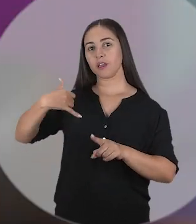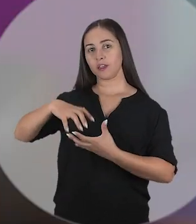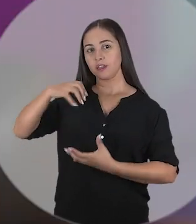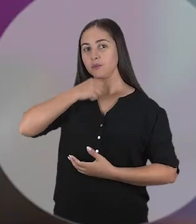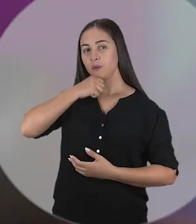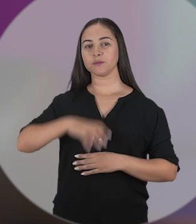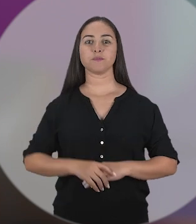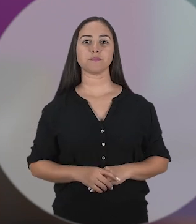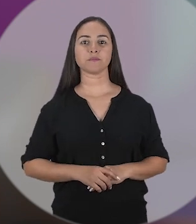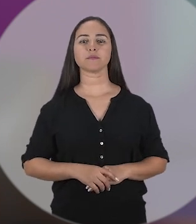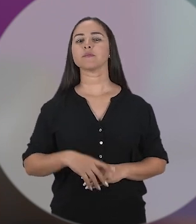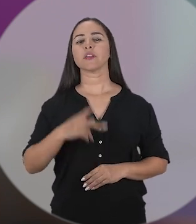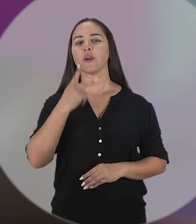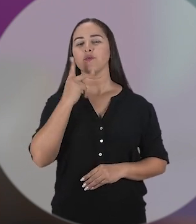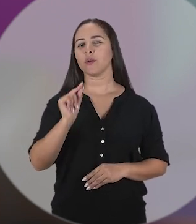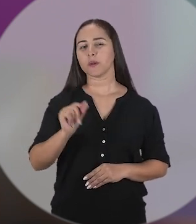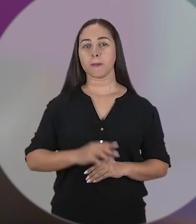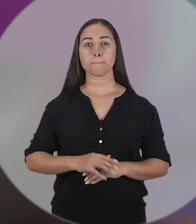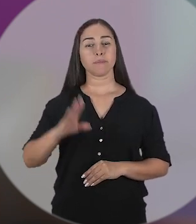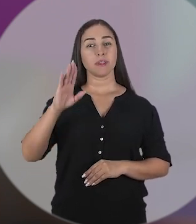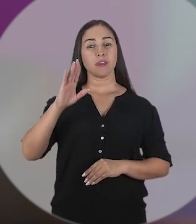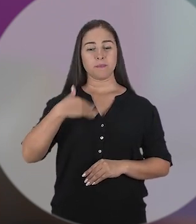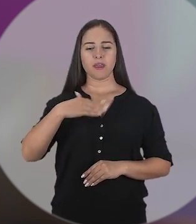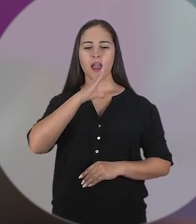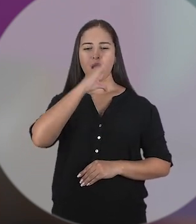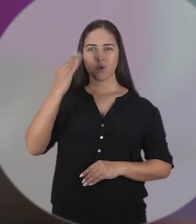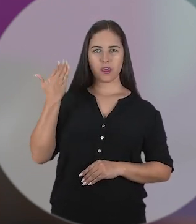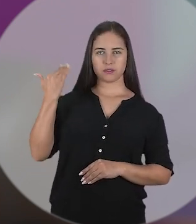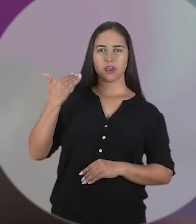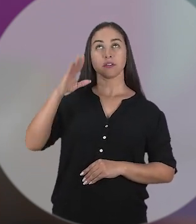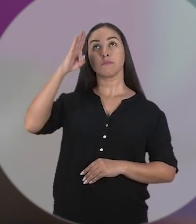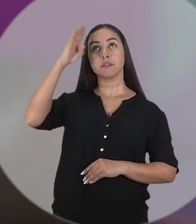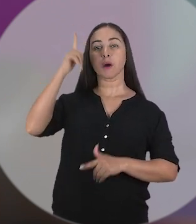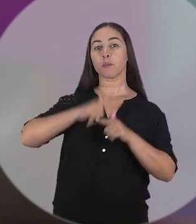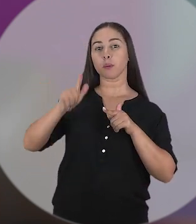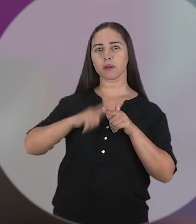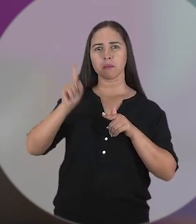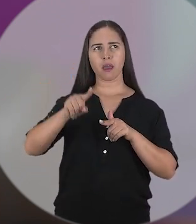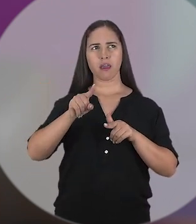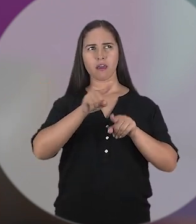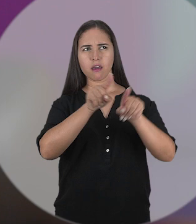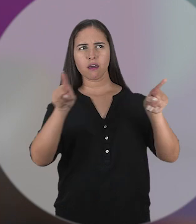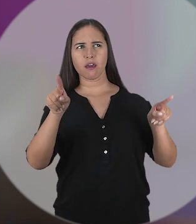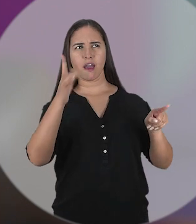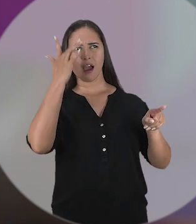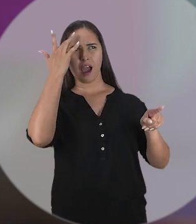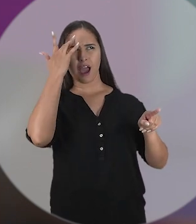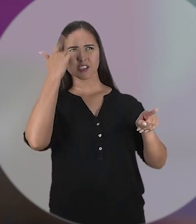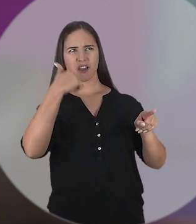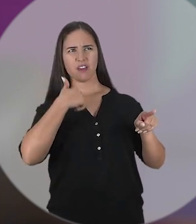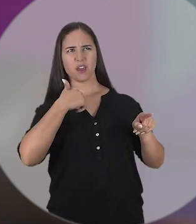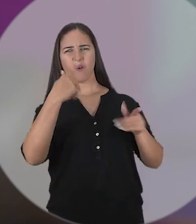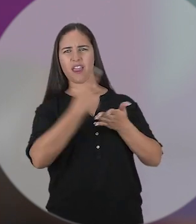O que eu posso dizer é que o meu maior problema na adolescência foi por que que as outras pessoas achavam errado eu gostar